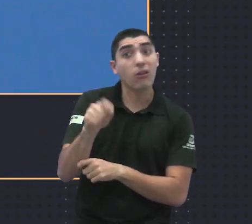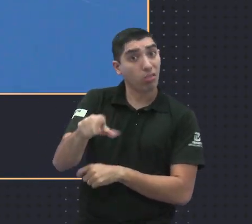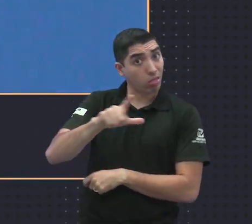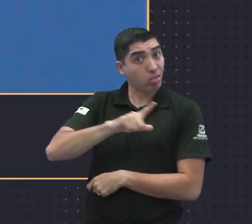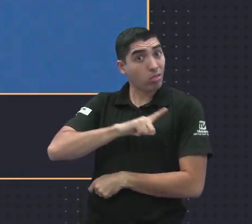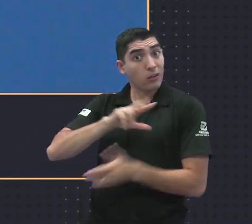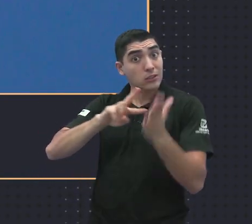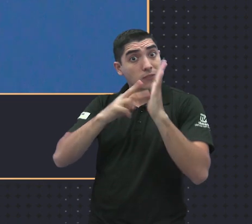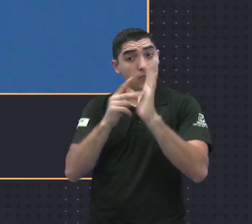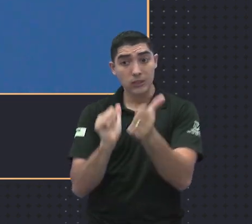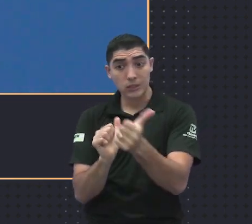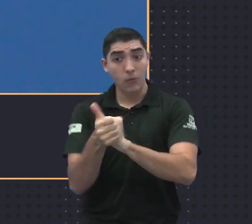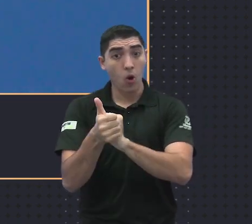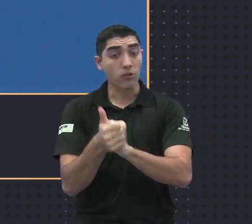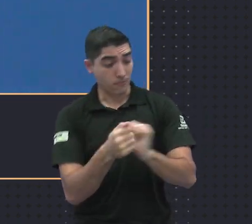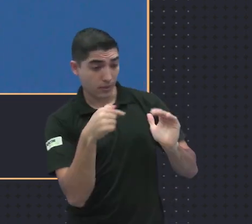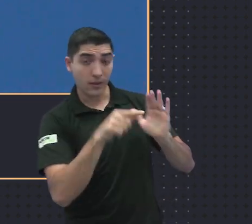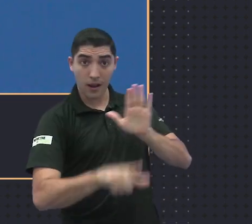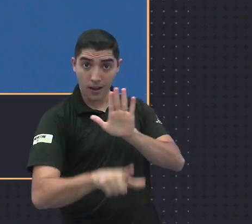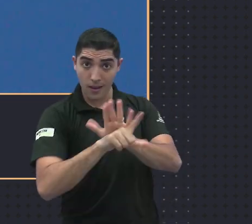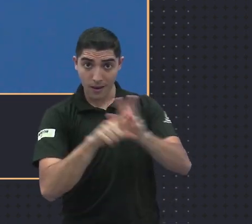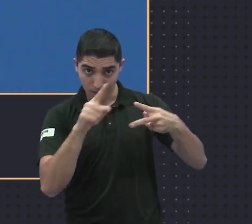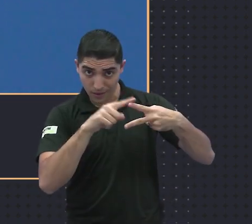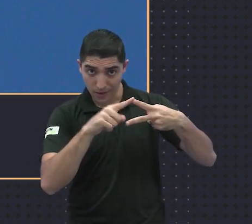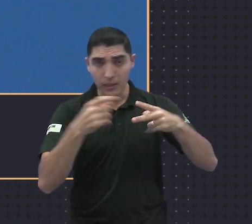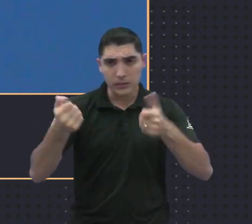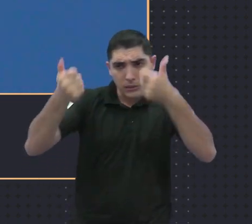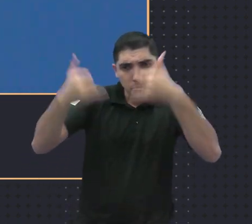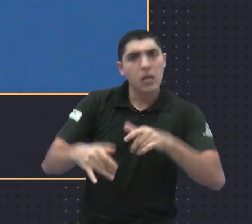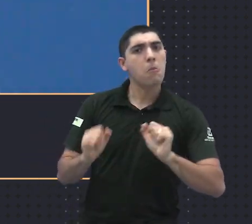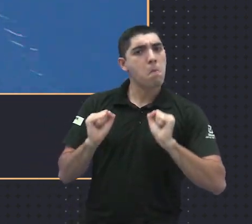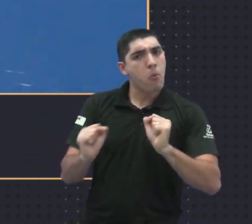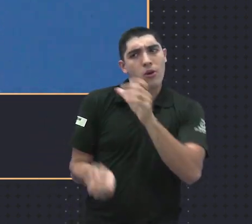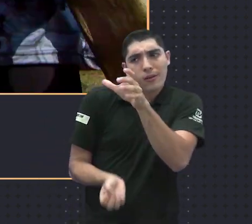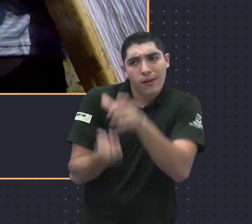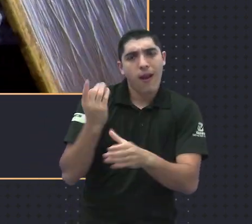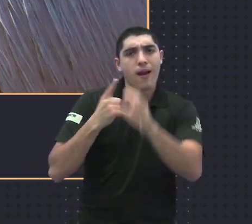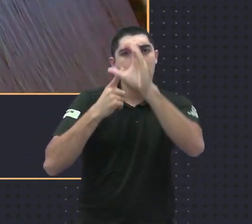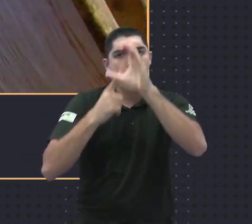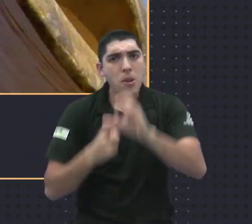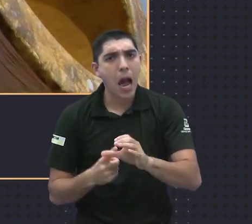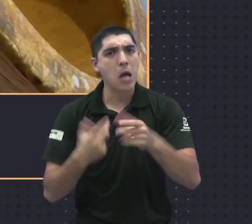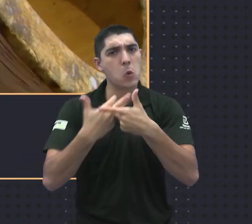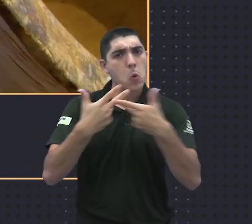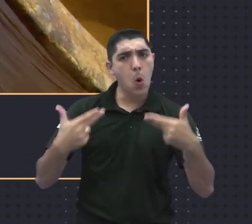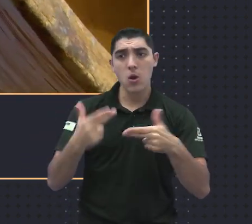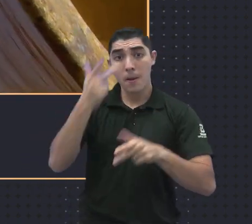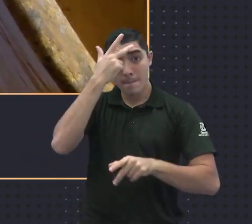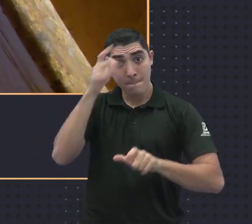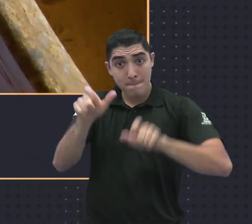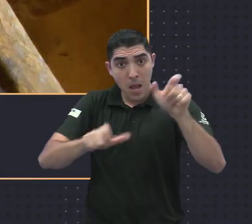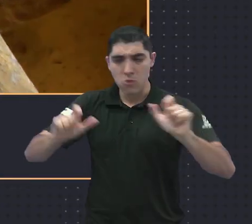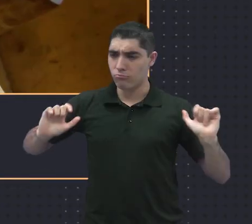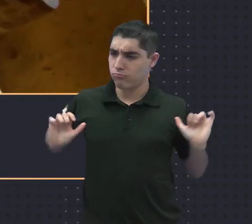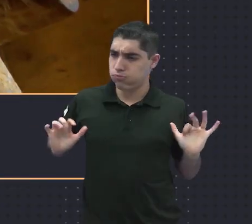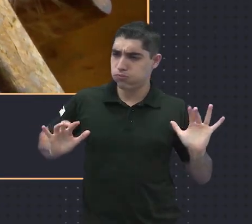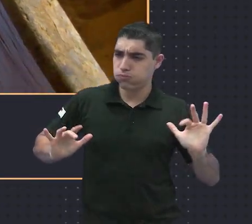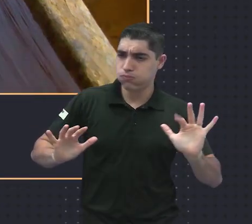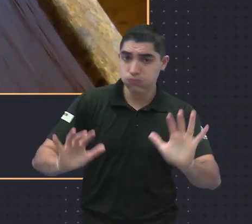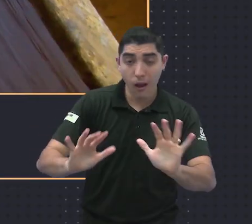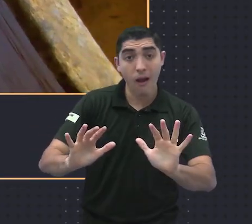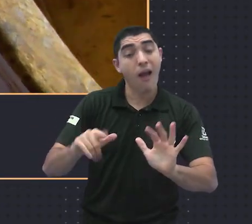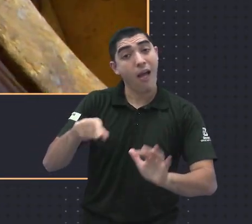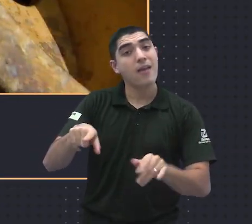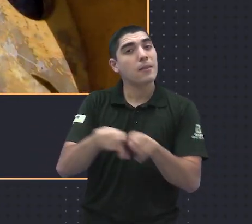até esporte, a lei também prevê a realização de campeonatos e eventos públicos com a população, assim como